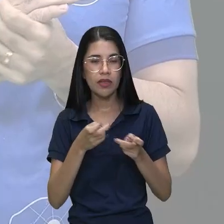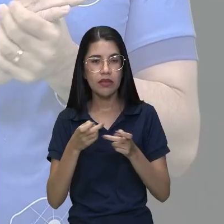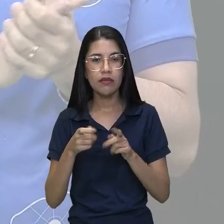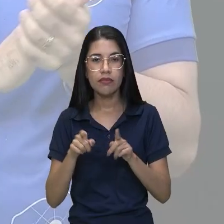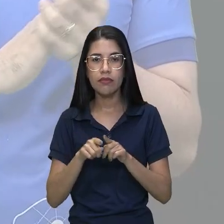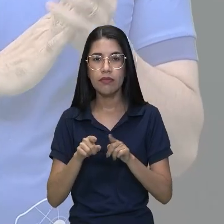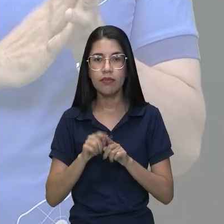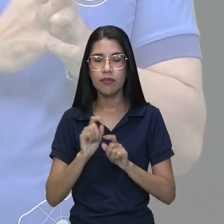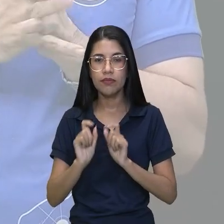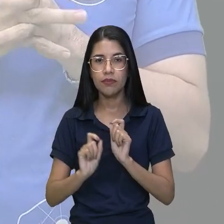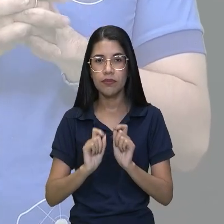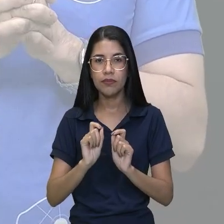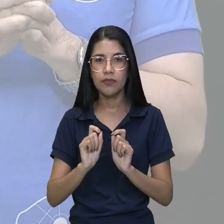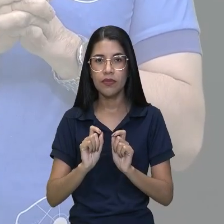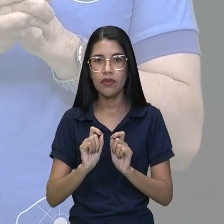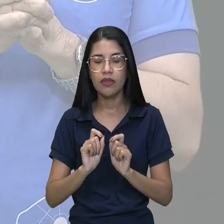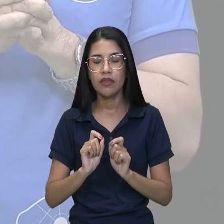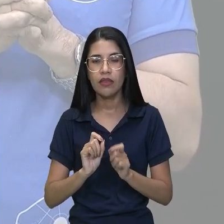em